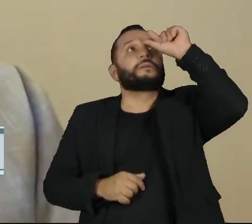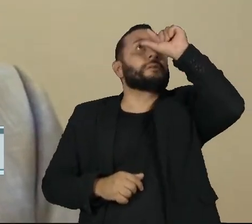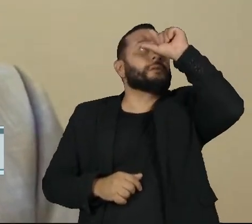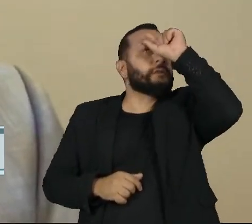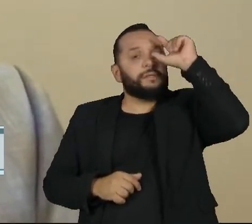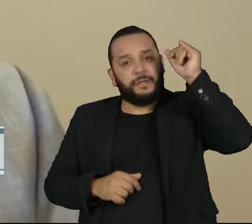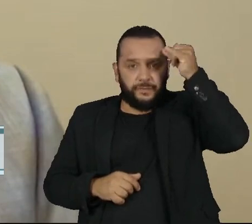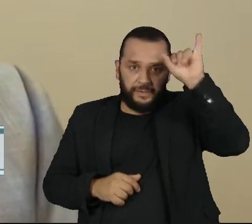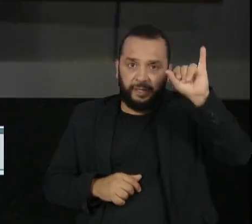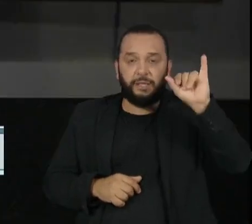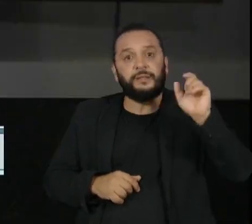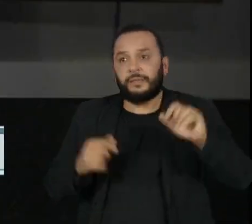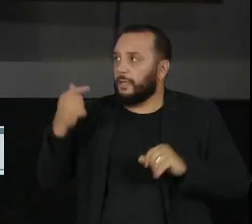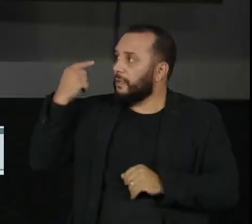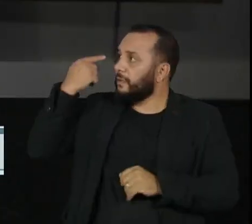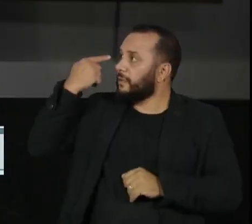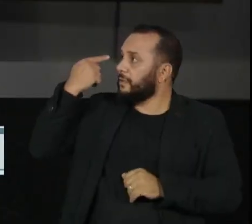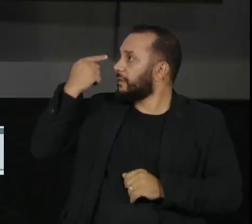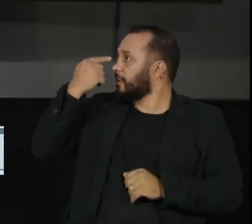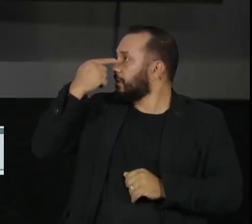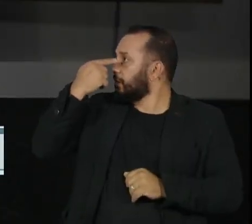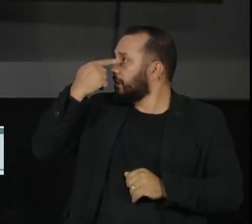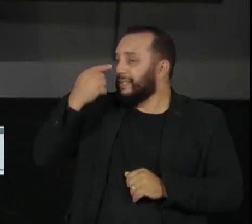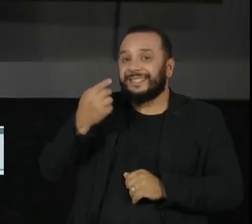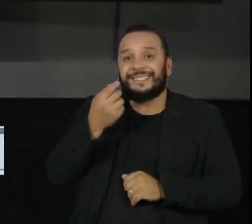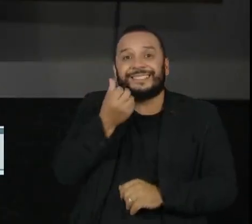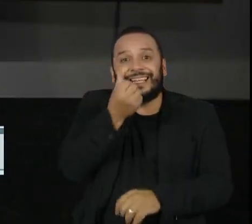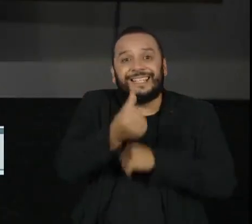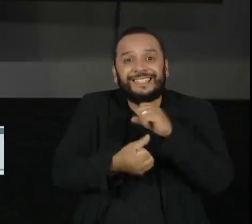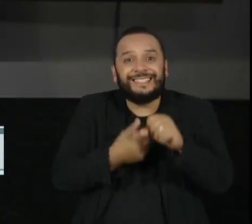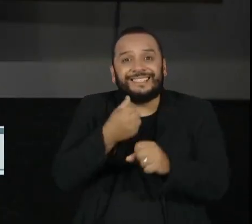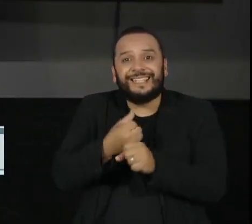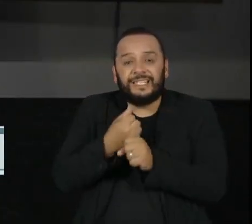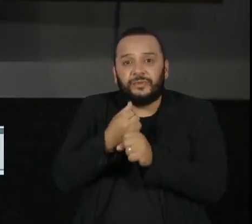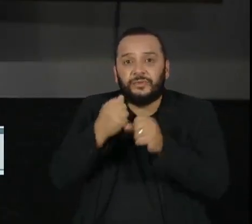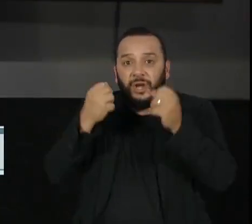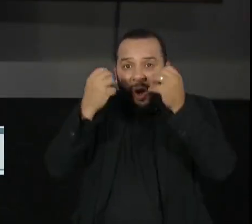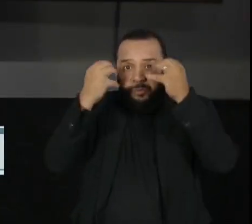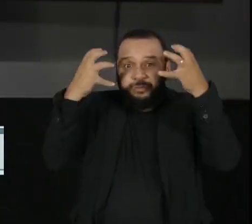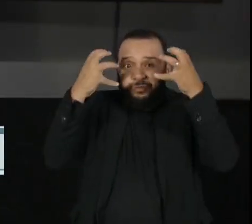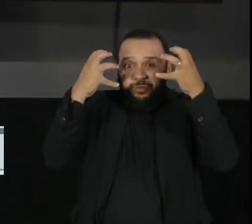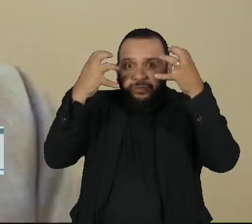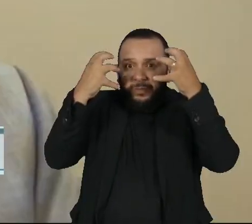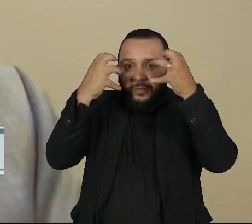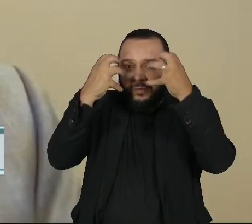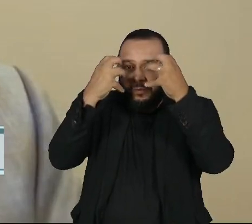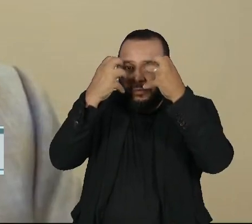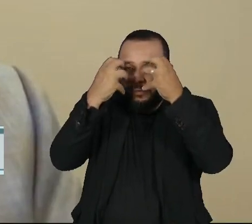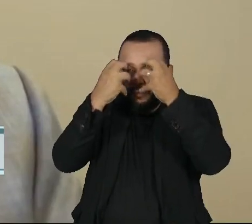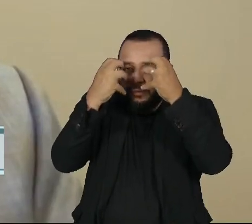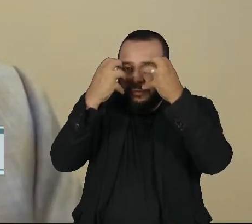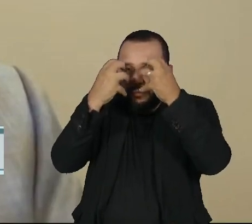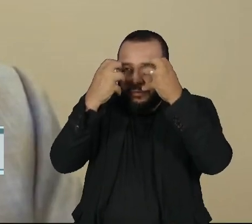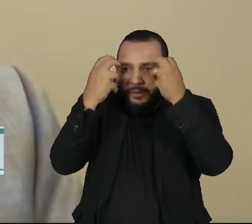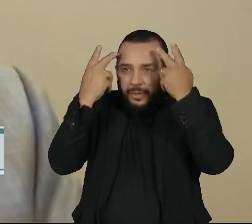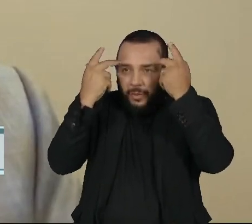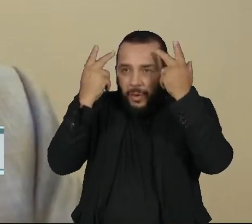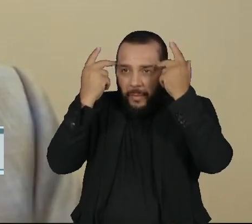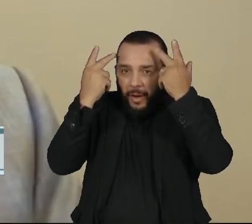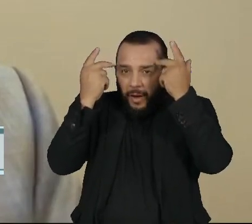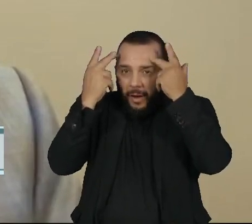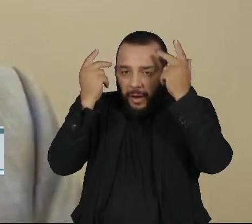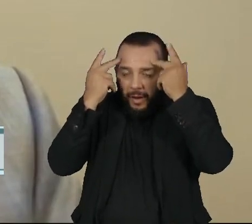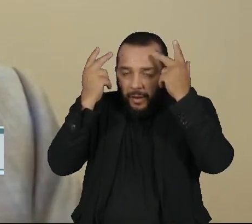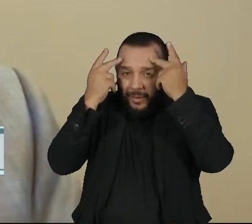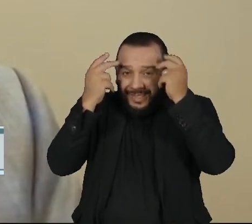quase 6 anos de pressão baixa sem precisar ficar pingando colírio. Lógico, o paciente tem que fazer o